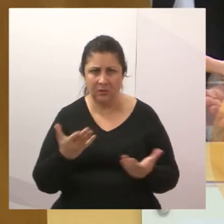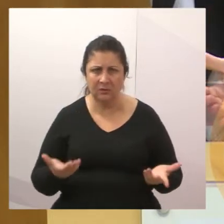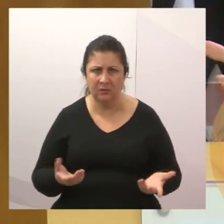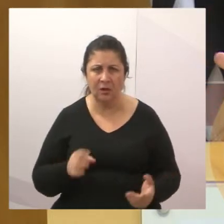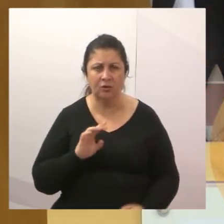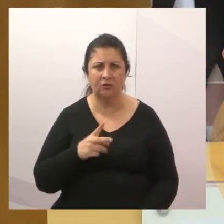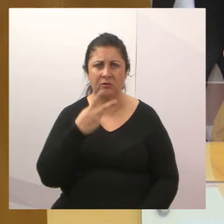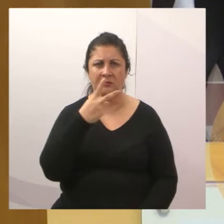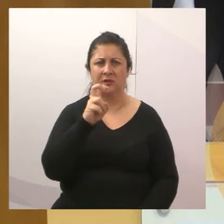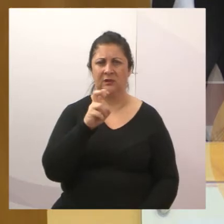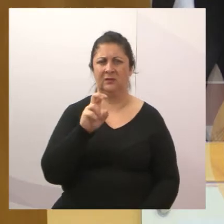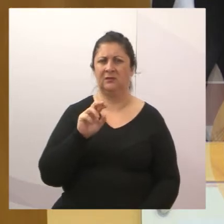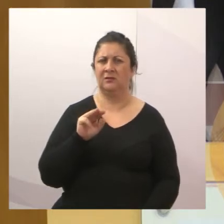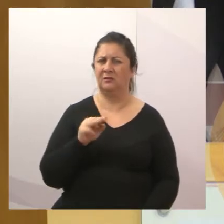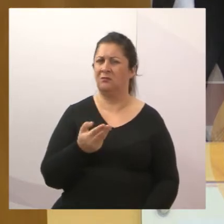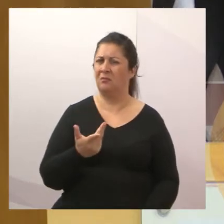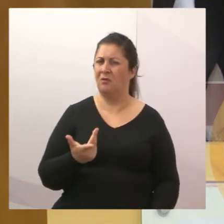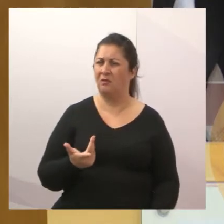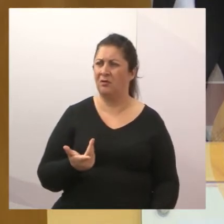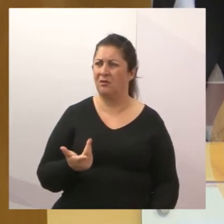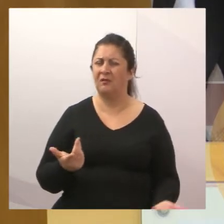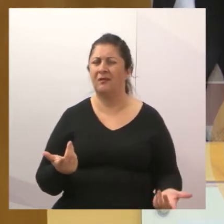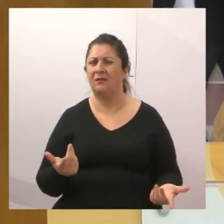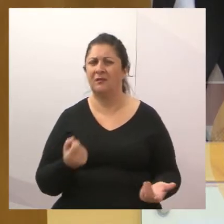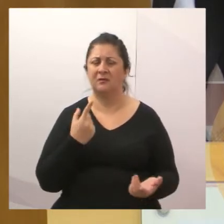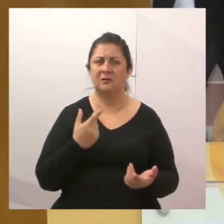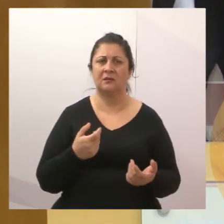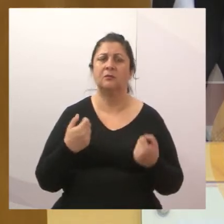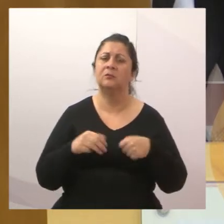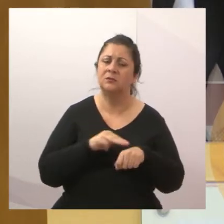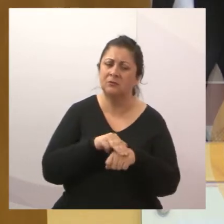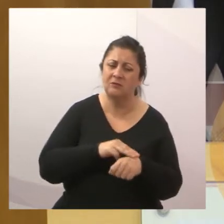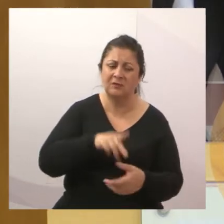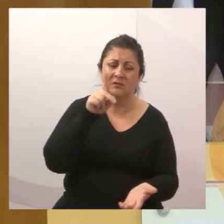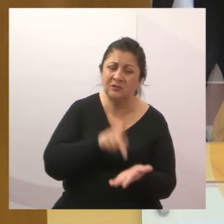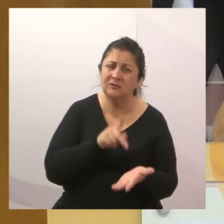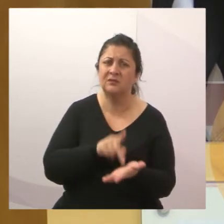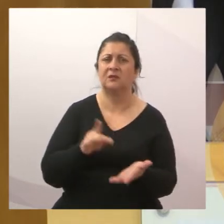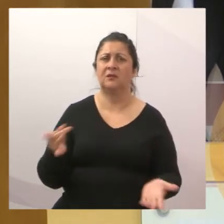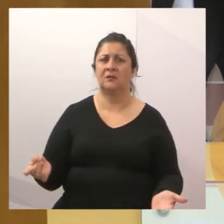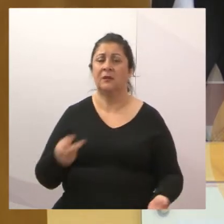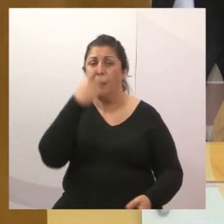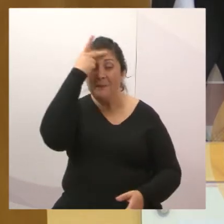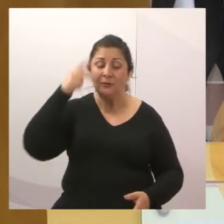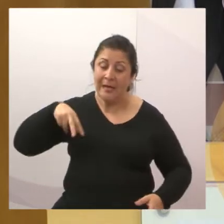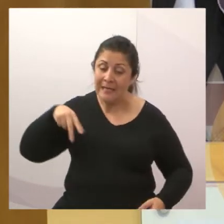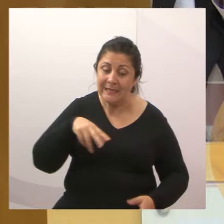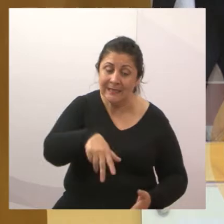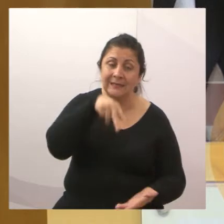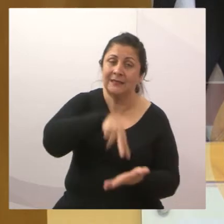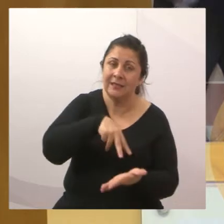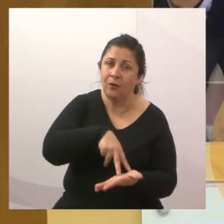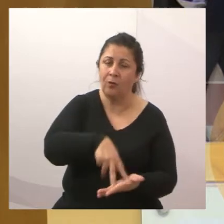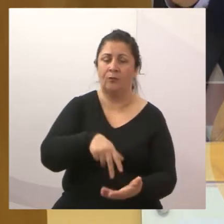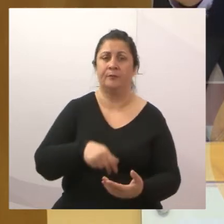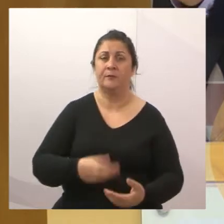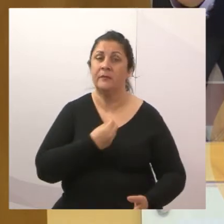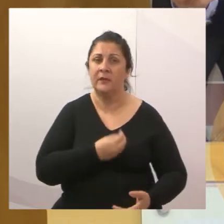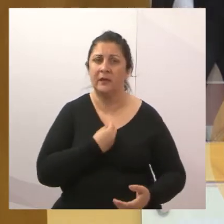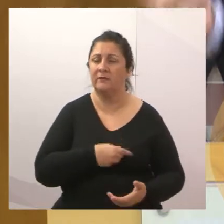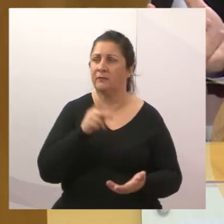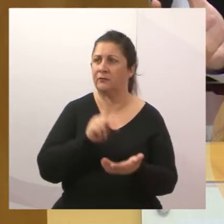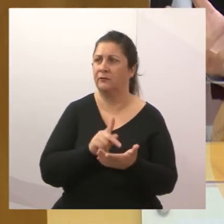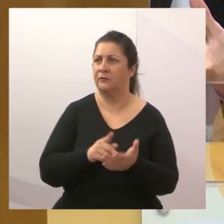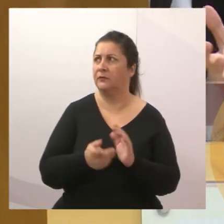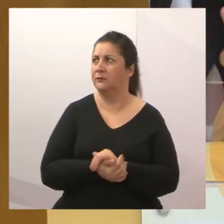apenas 25 foram. Então é essa cidade que eu preciso discutir, é essa cidade que as pessoas andam, que as pessoas vivem,